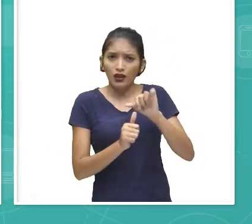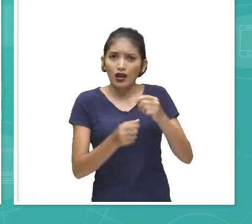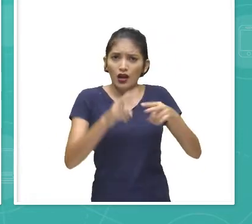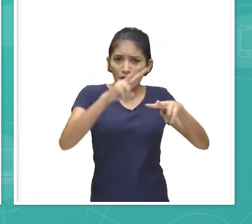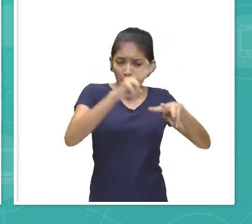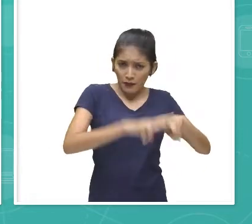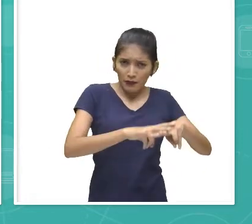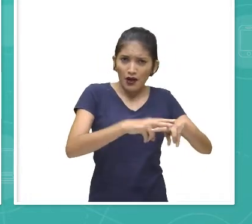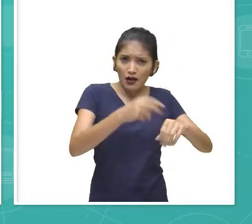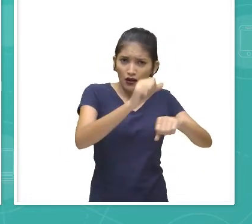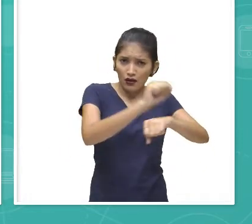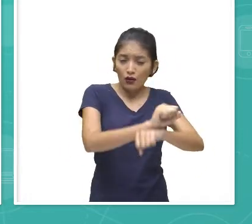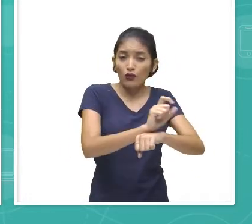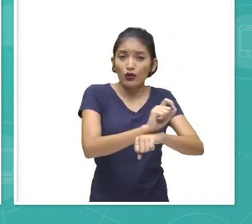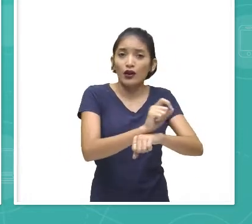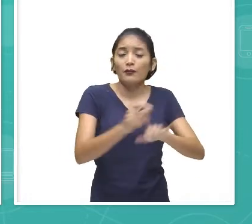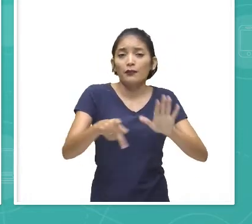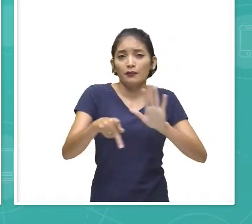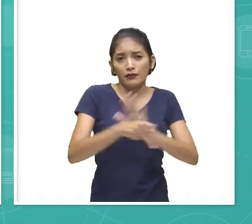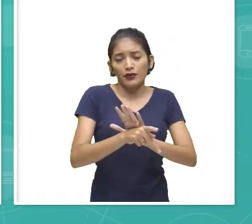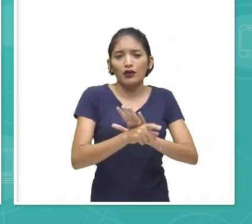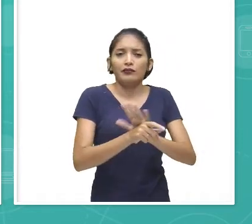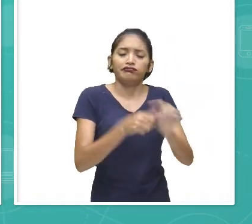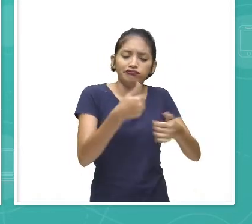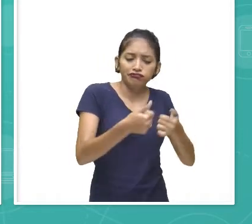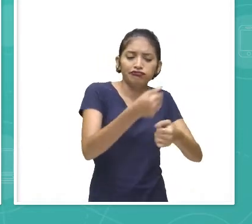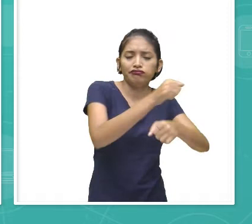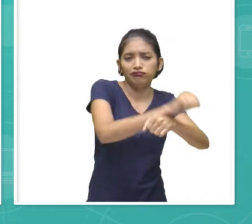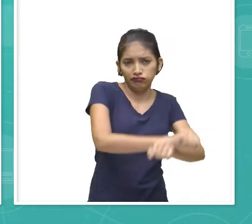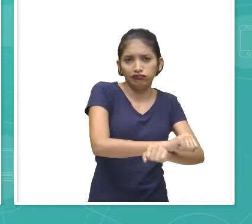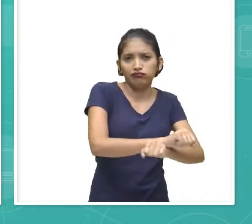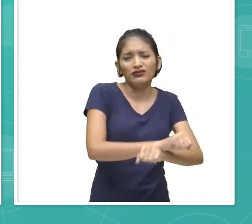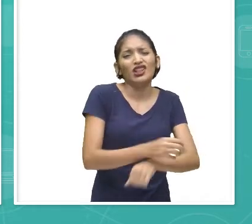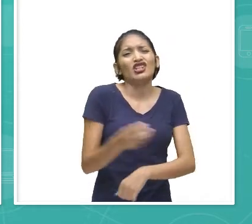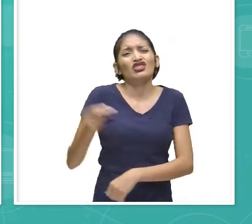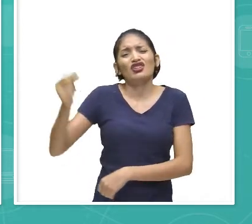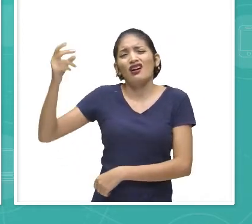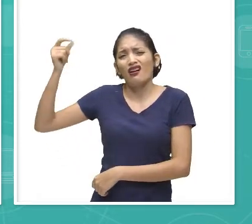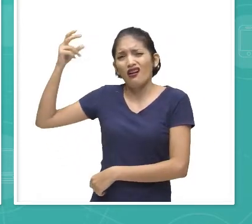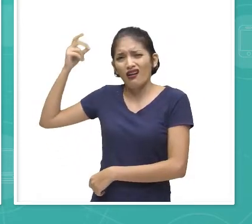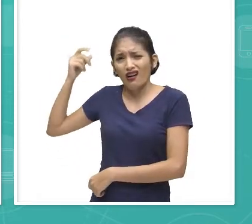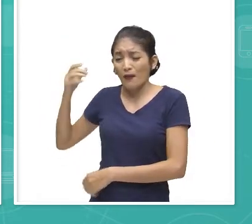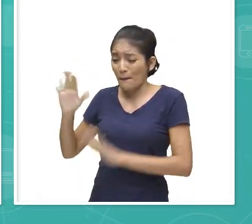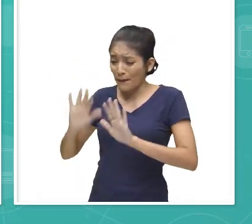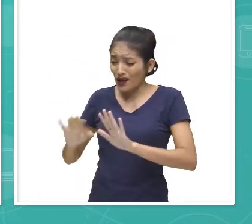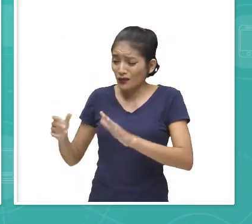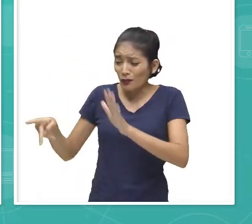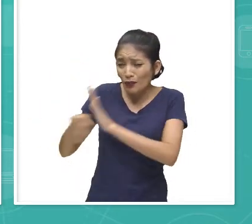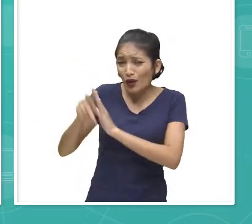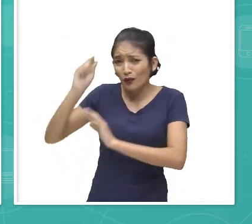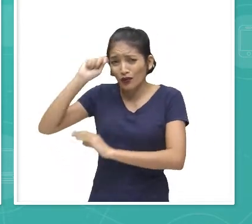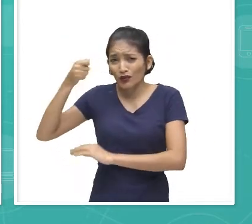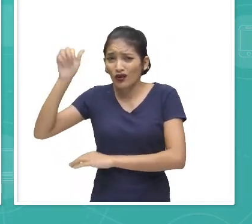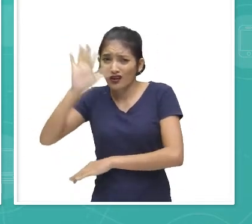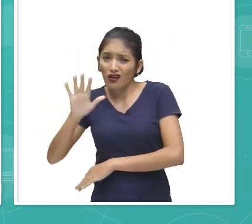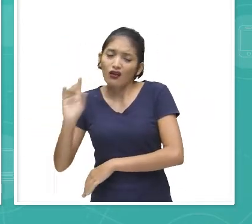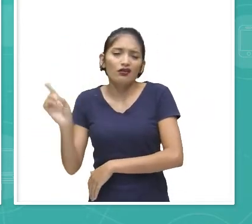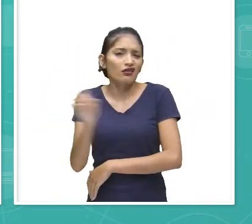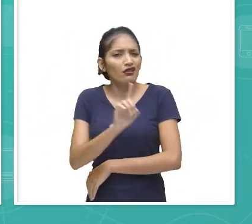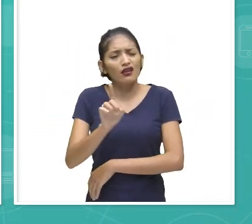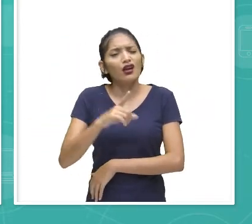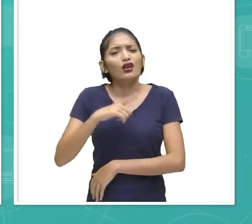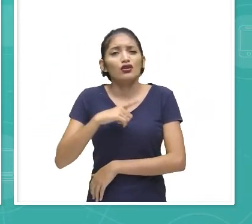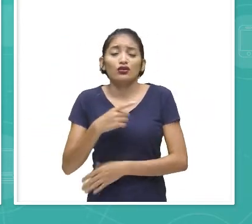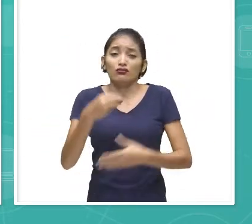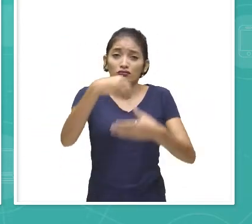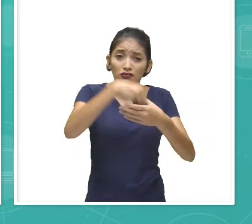né, em escravos. Isso já vem de longa data, não só dentro do continente africano, mas também existiu ali dentro